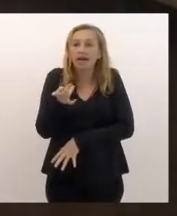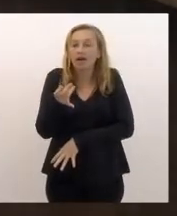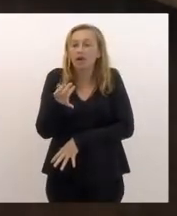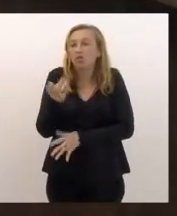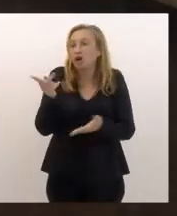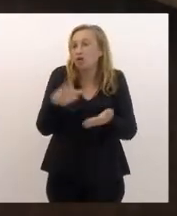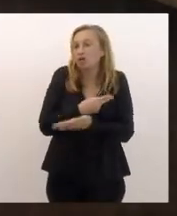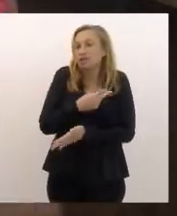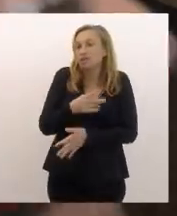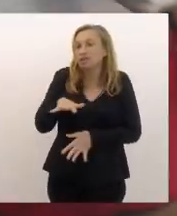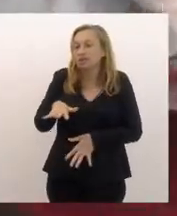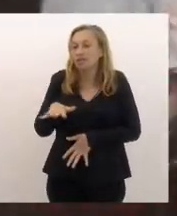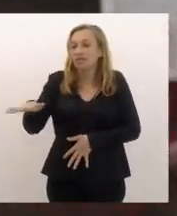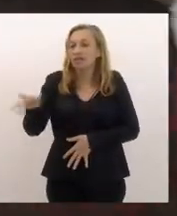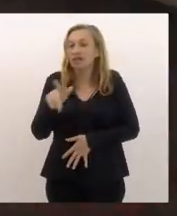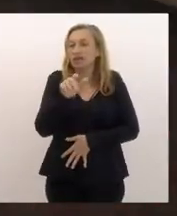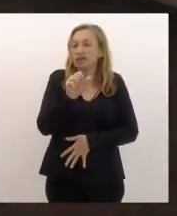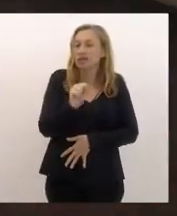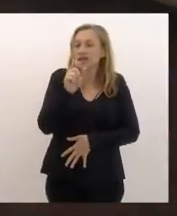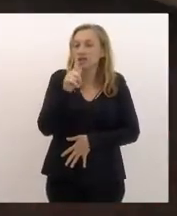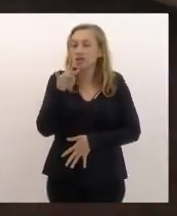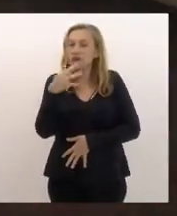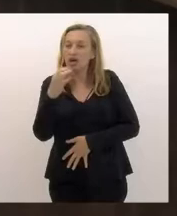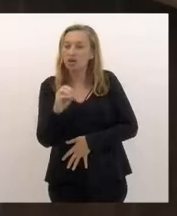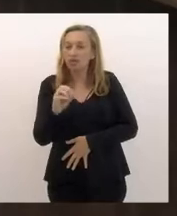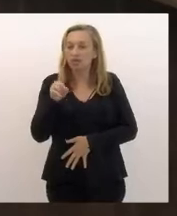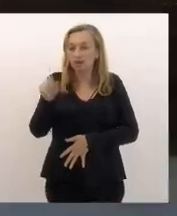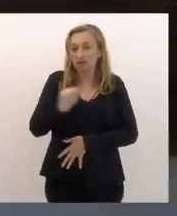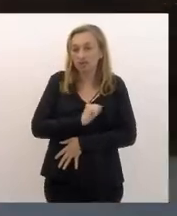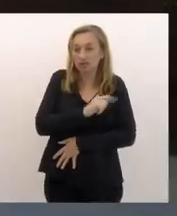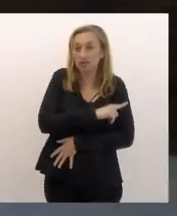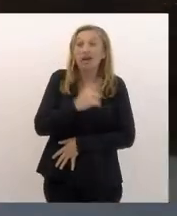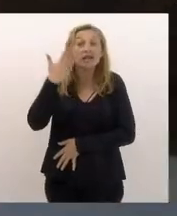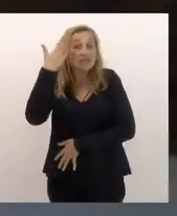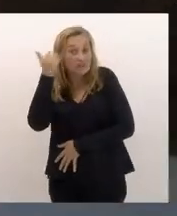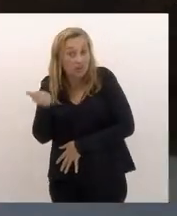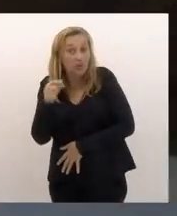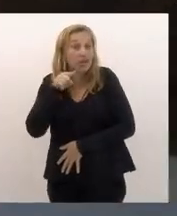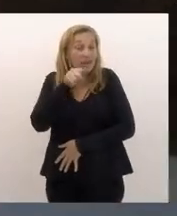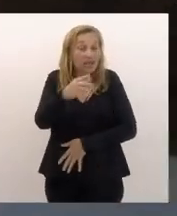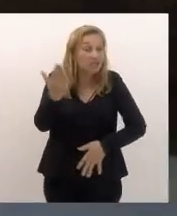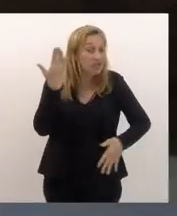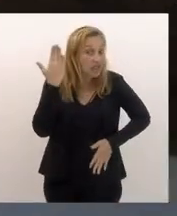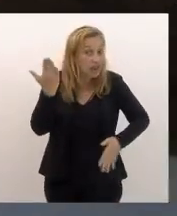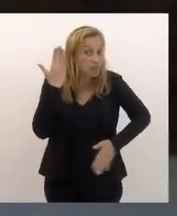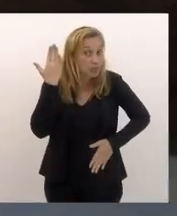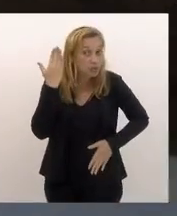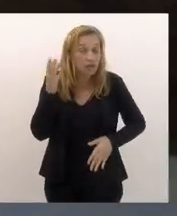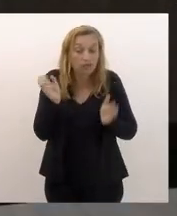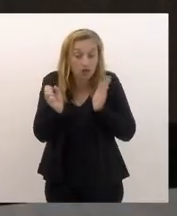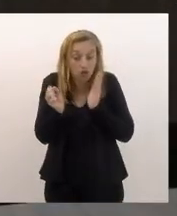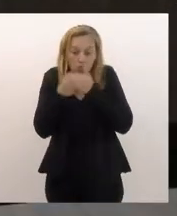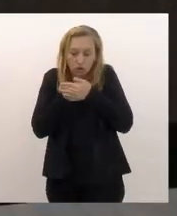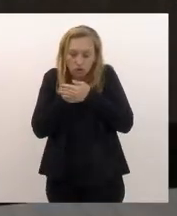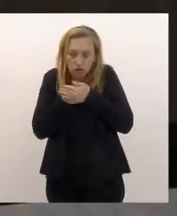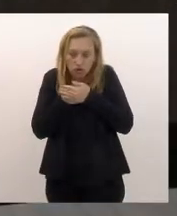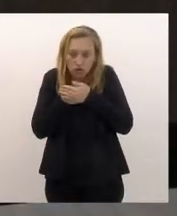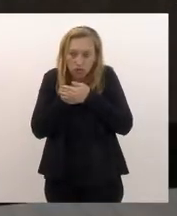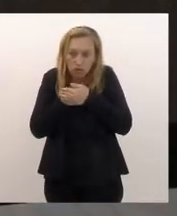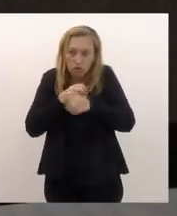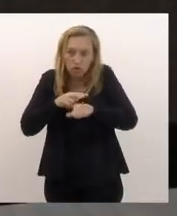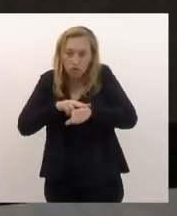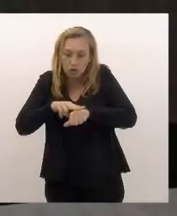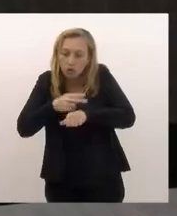ocorreu na favela do Salgueiro, em São Gonçalo, a gente sabe que aqueles vagabundos que estavam ali escondidos no mato,